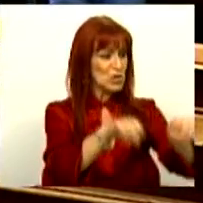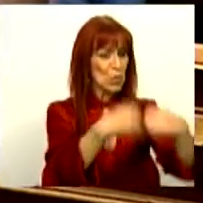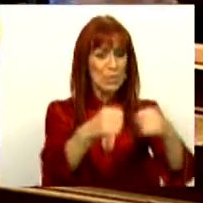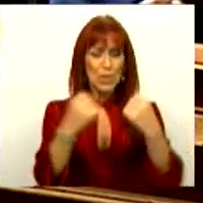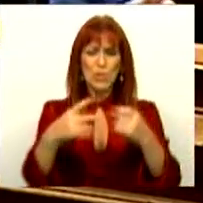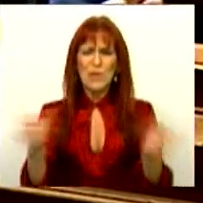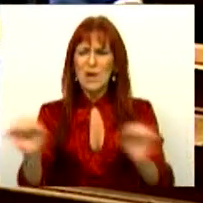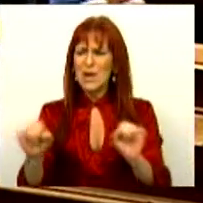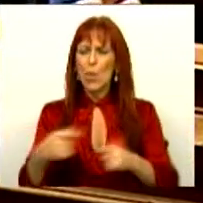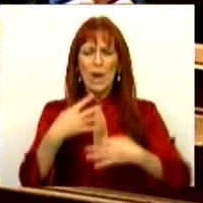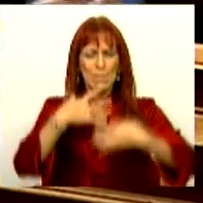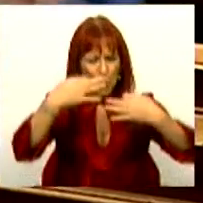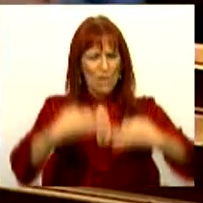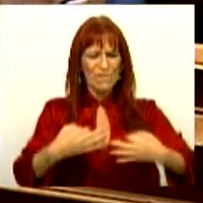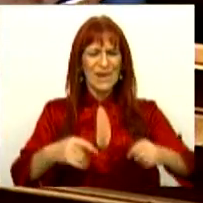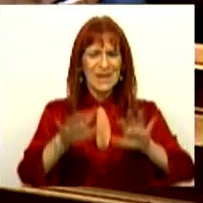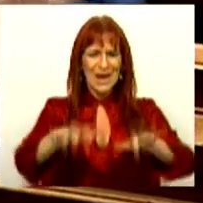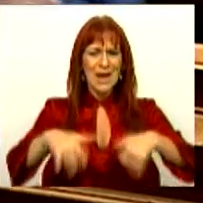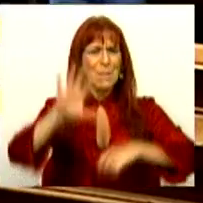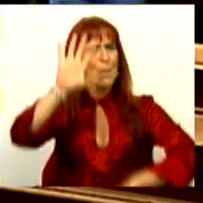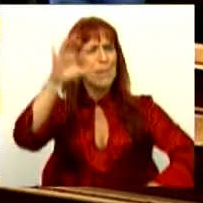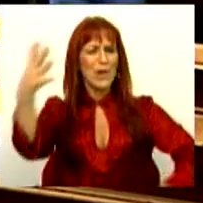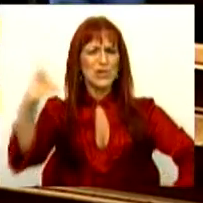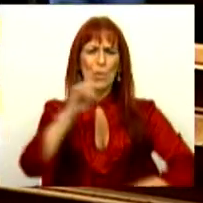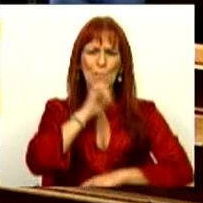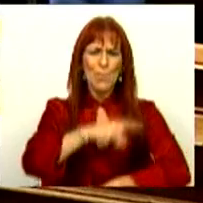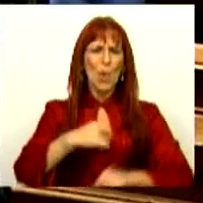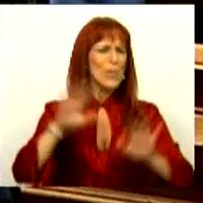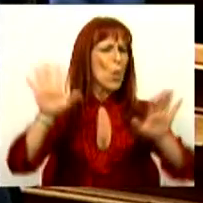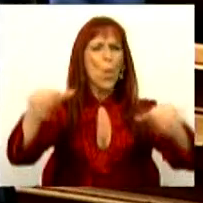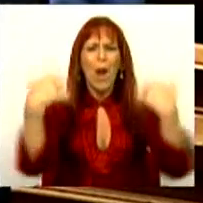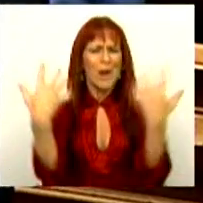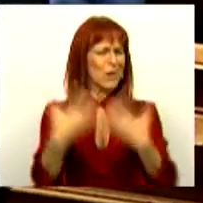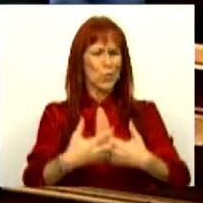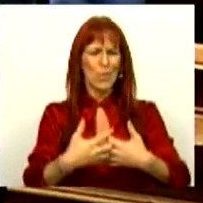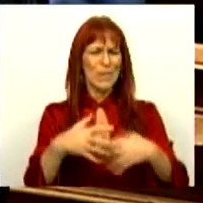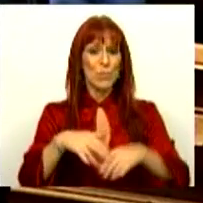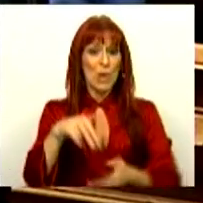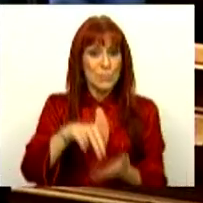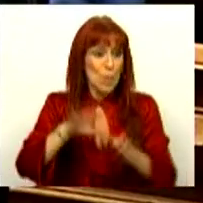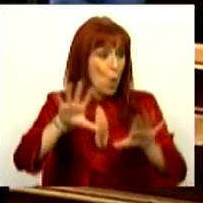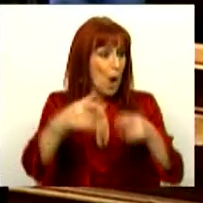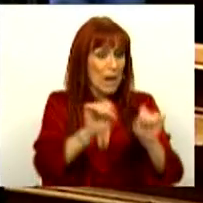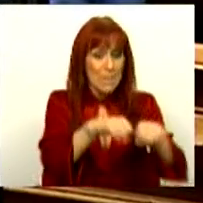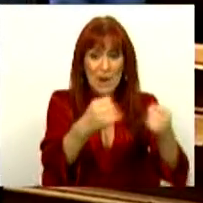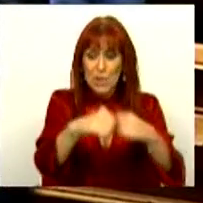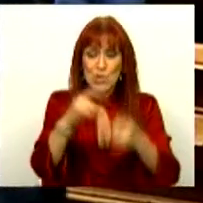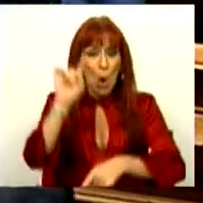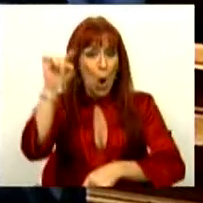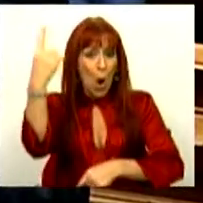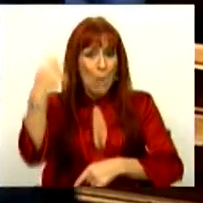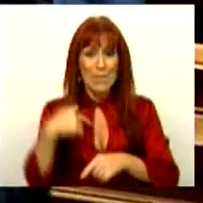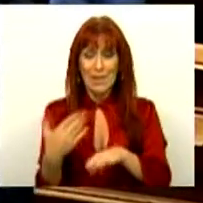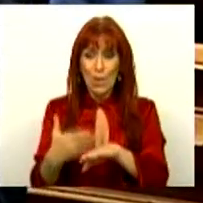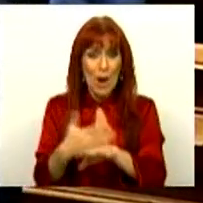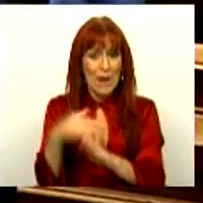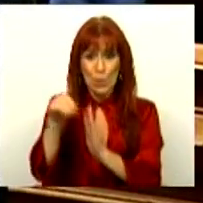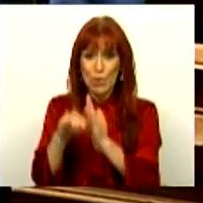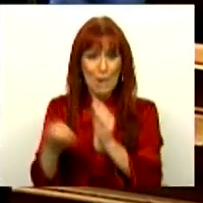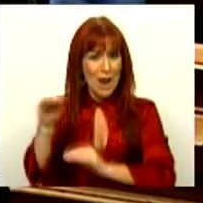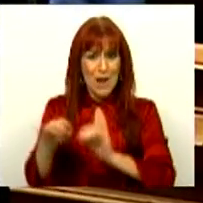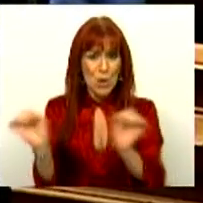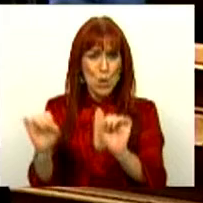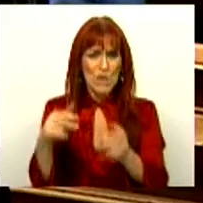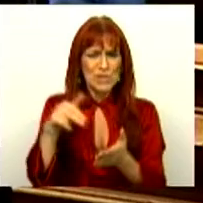acho que ninguém com boa fé nesta Câmara, neste país, pode ter qualquer dúvida quanto à posição de qualquer partido, mesmo daqueles que não o tinham no seu programa eleitoral.